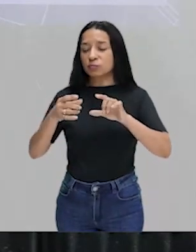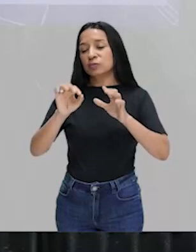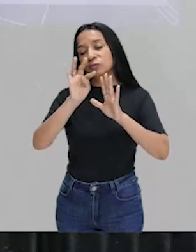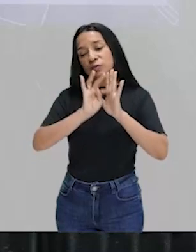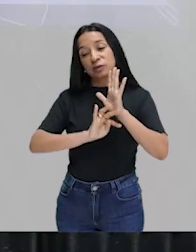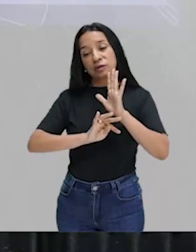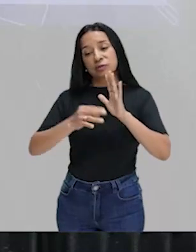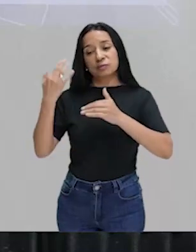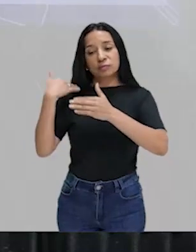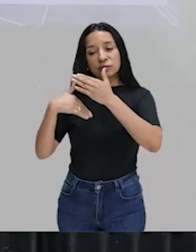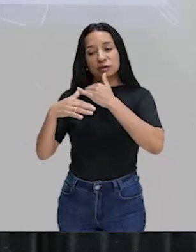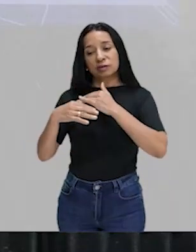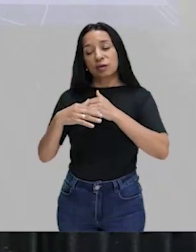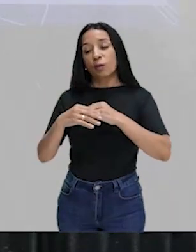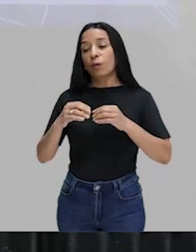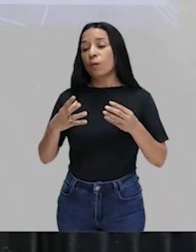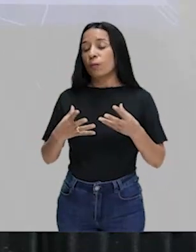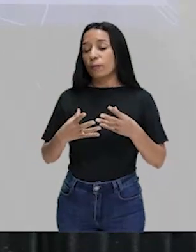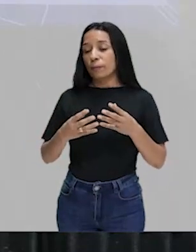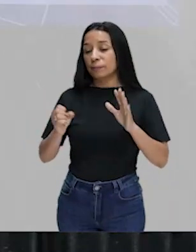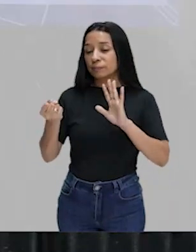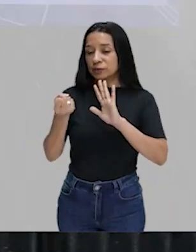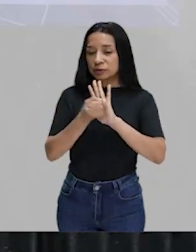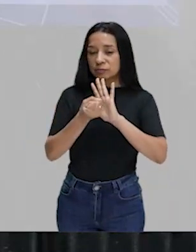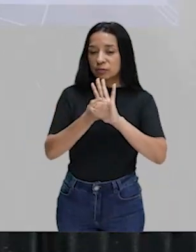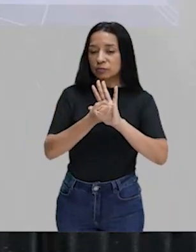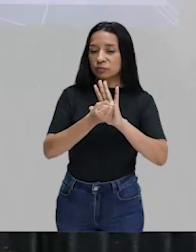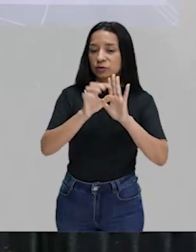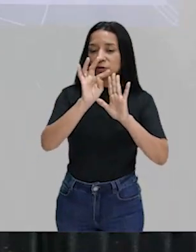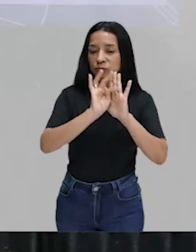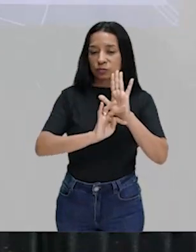letras musicais para fazer com que as pessoas